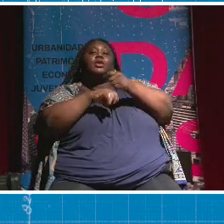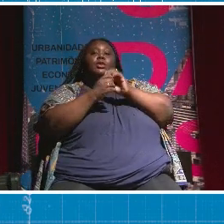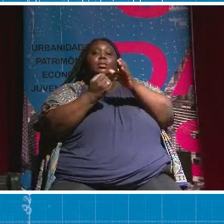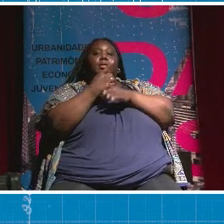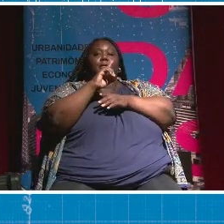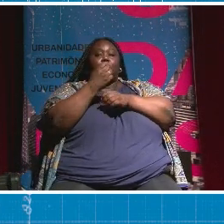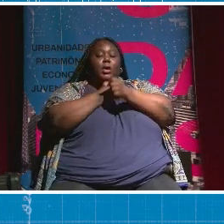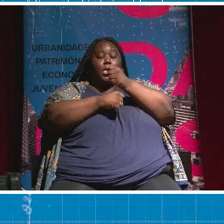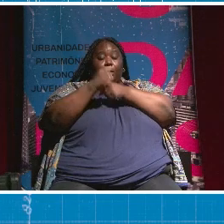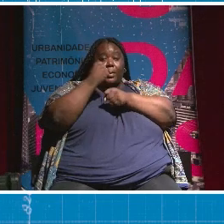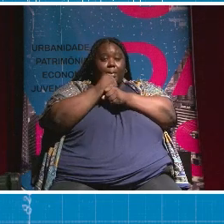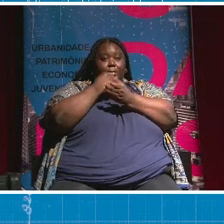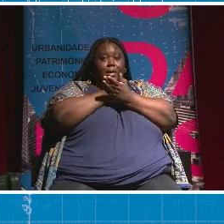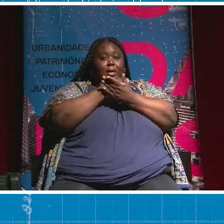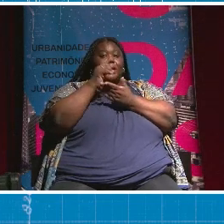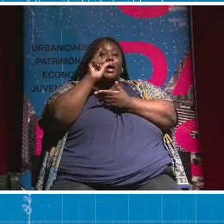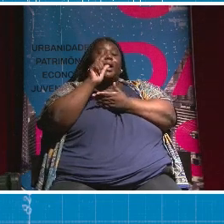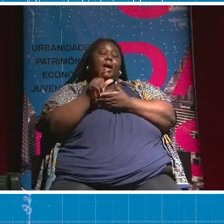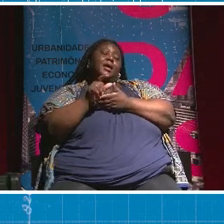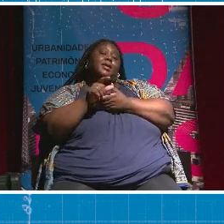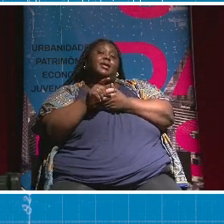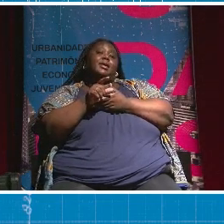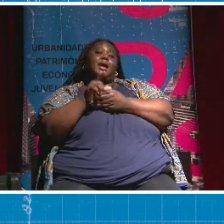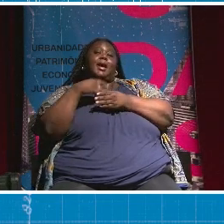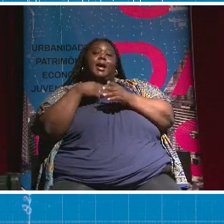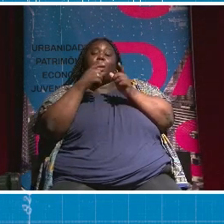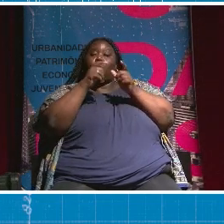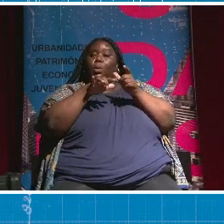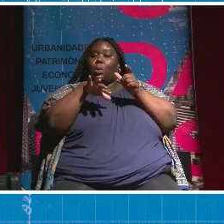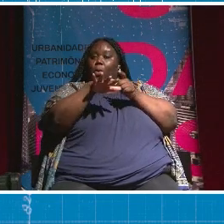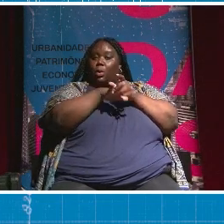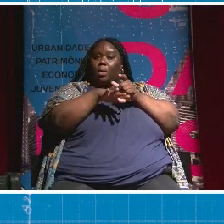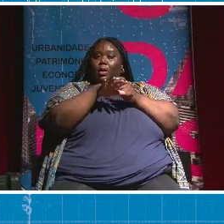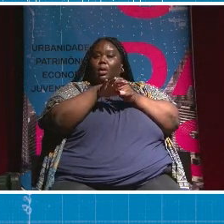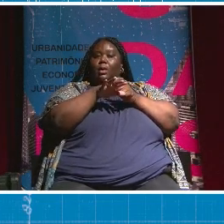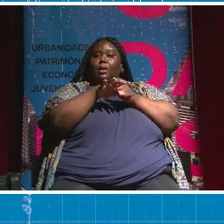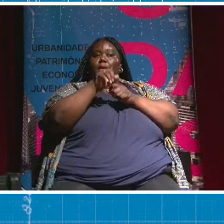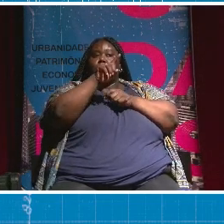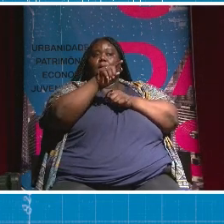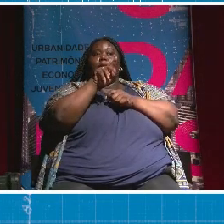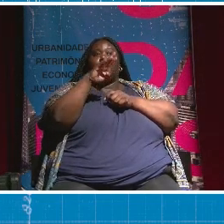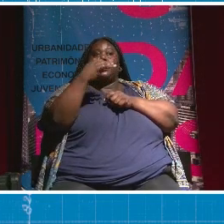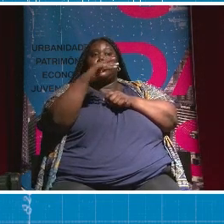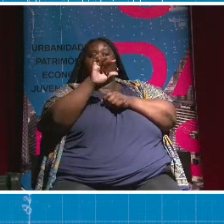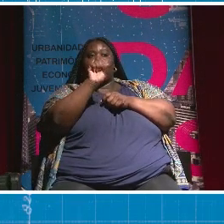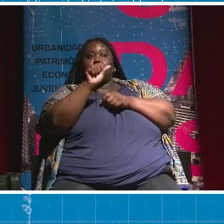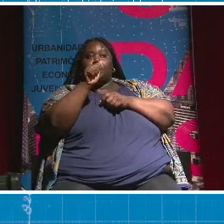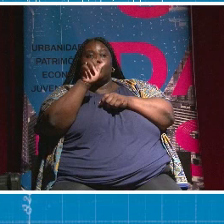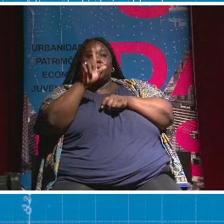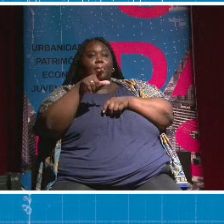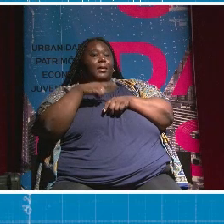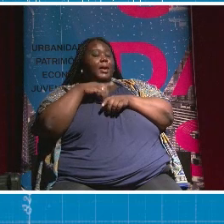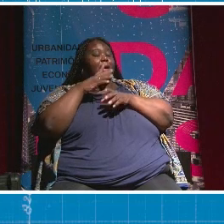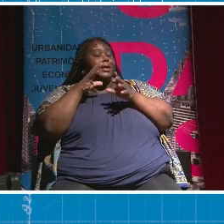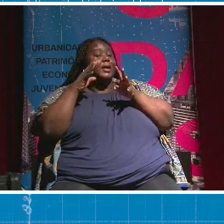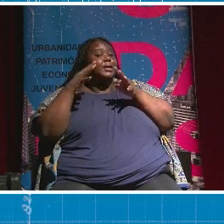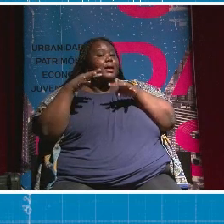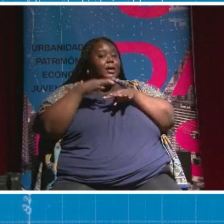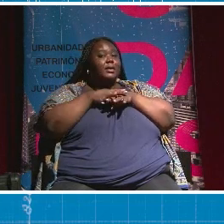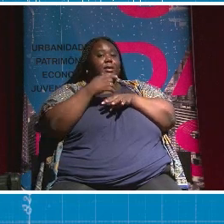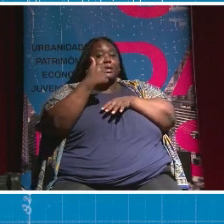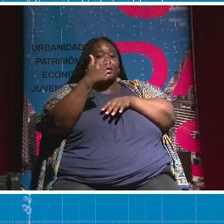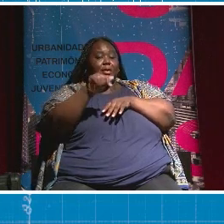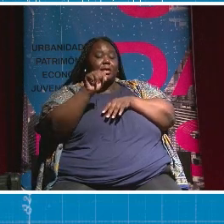começou o ano passado, e ela está sediada na Universidade Federal de Viçosa, mas ela congrega uma rede de